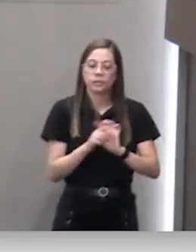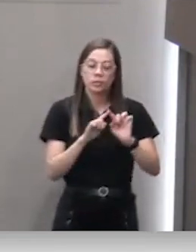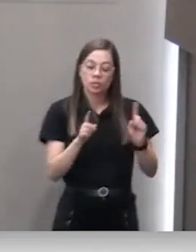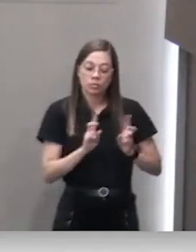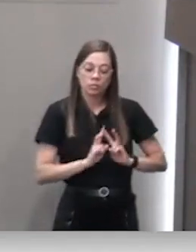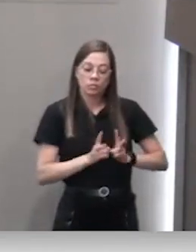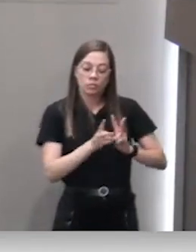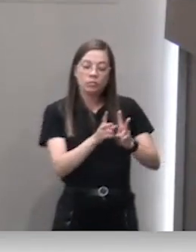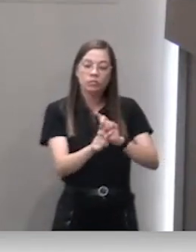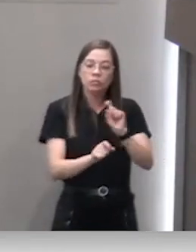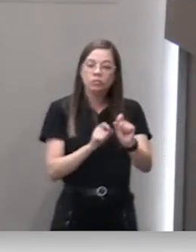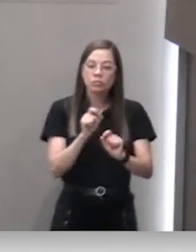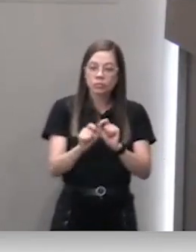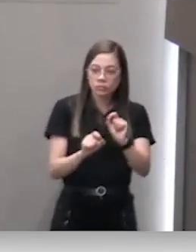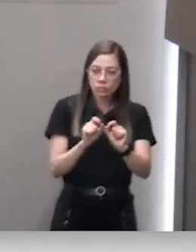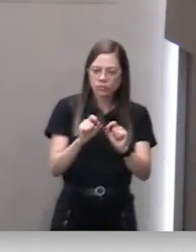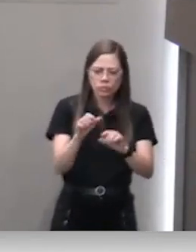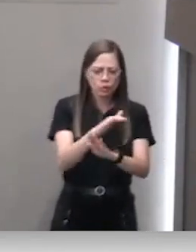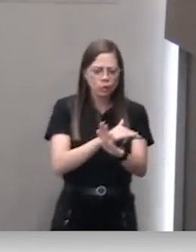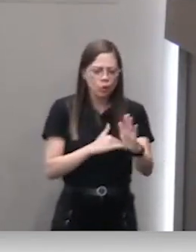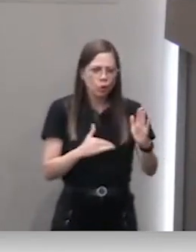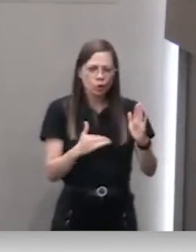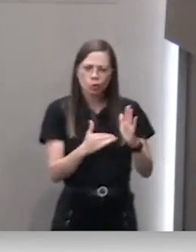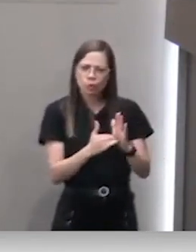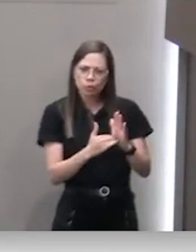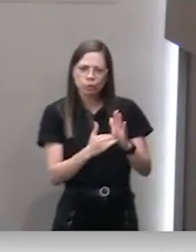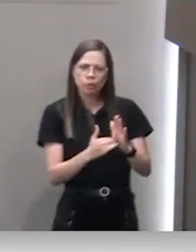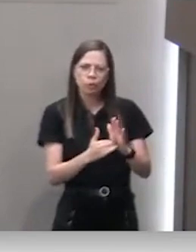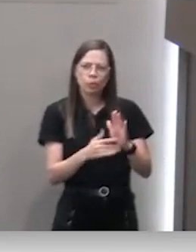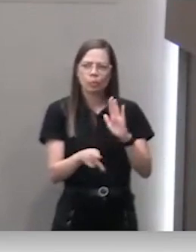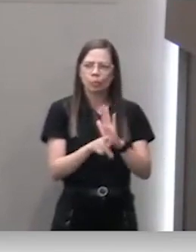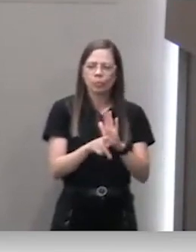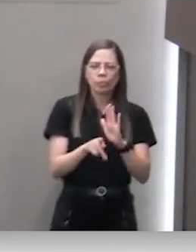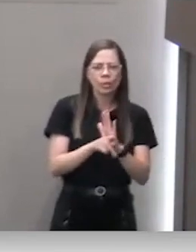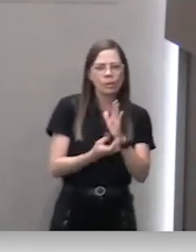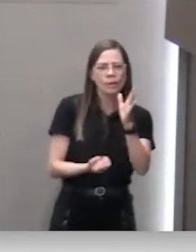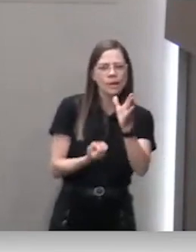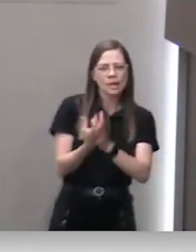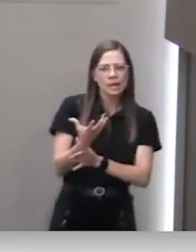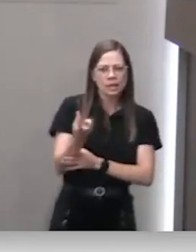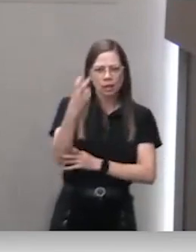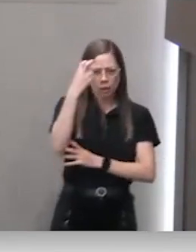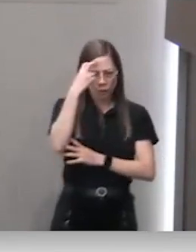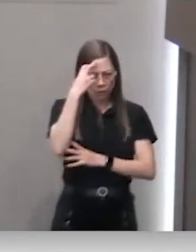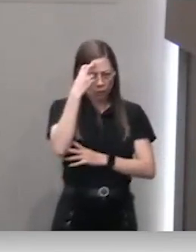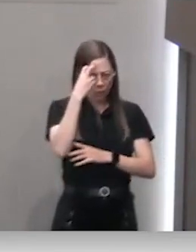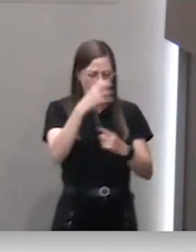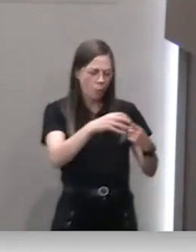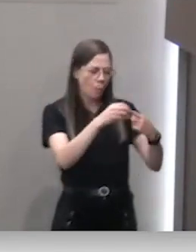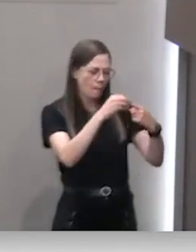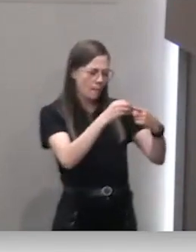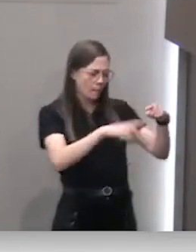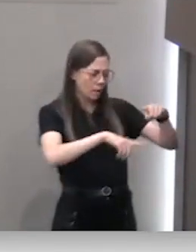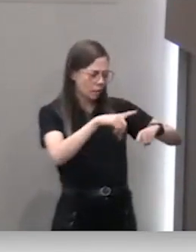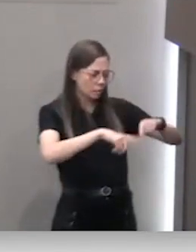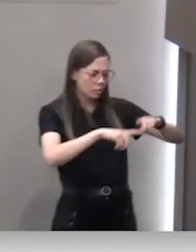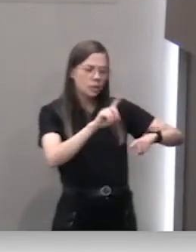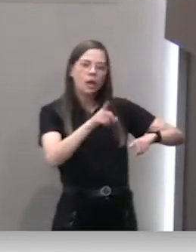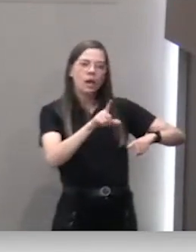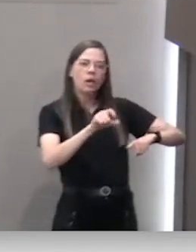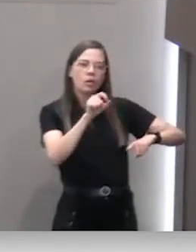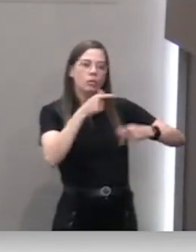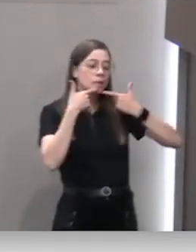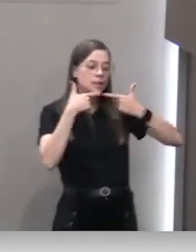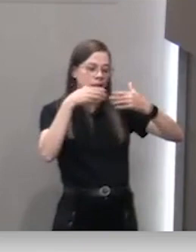seria, portanto, tudo fruto da cultura. E se é fruto da cultura, o principal instrumento da cultura é a linguagem. E aí